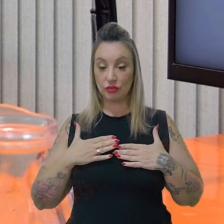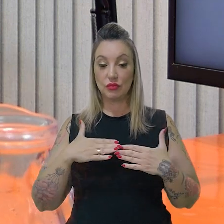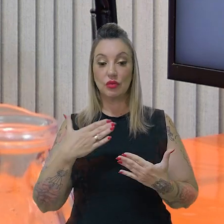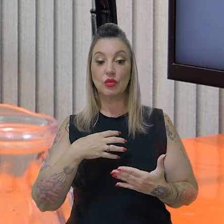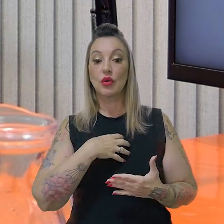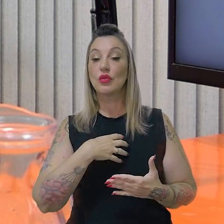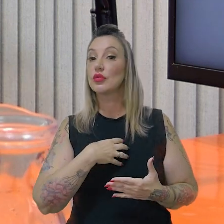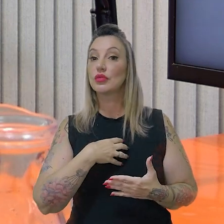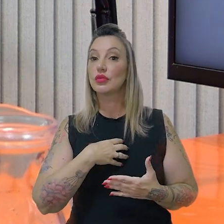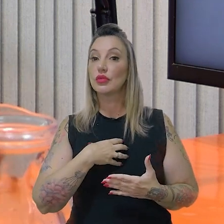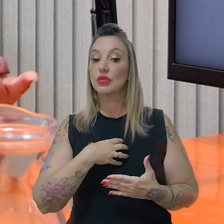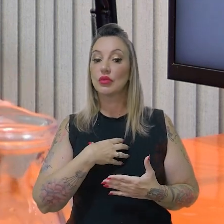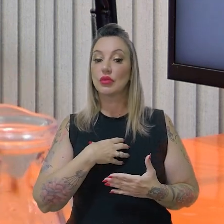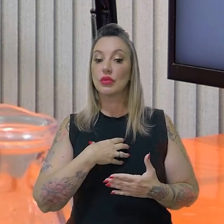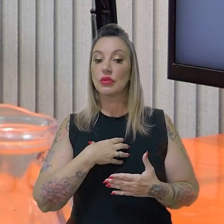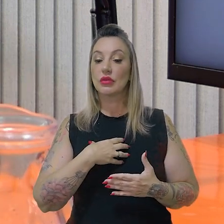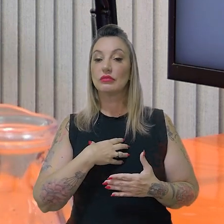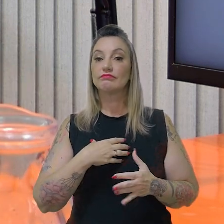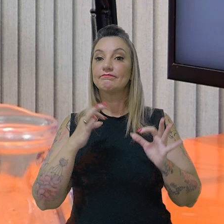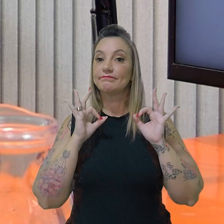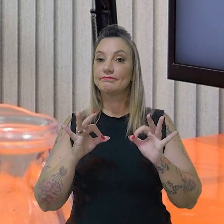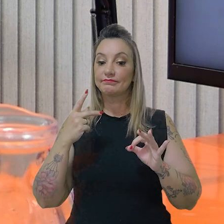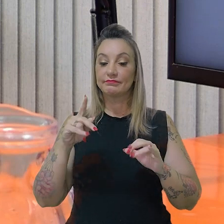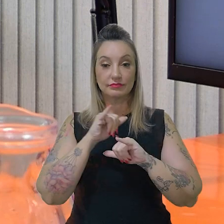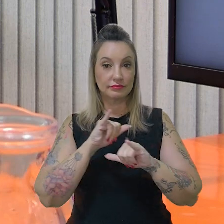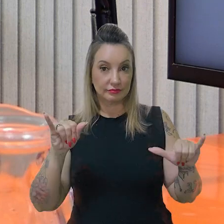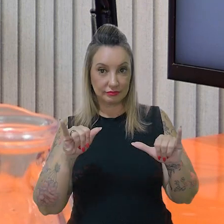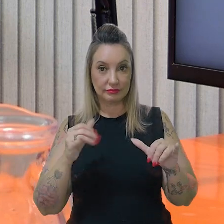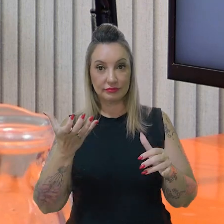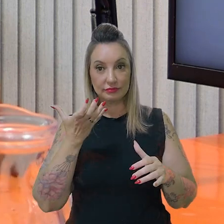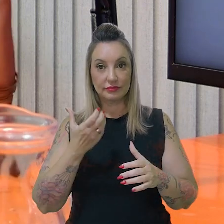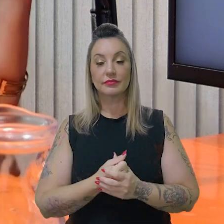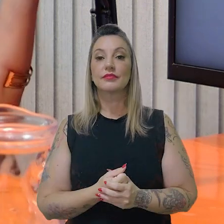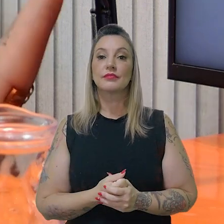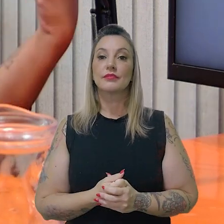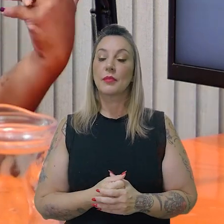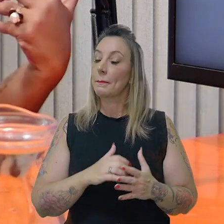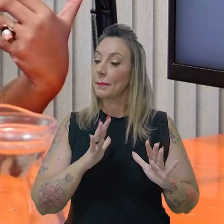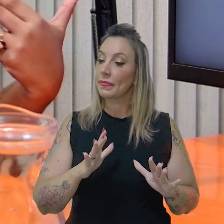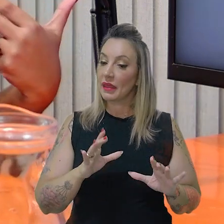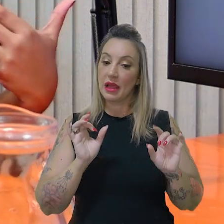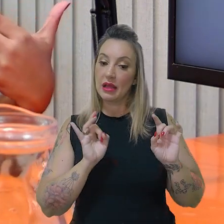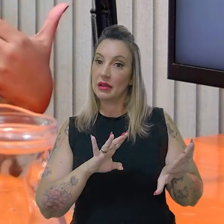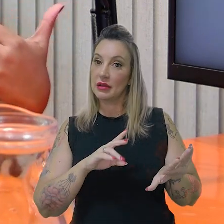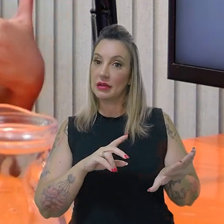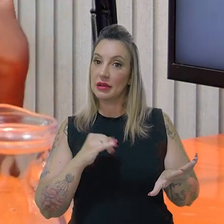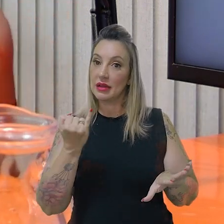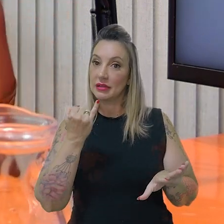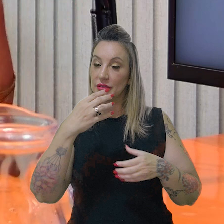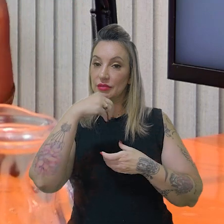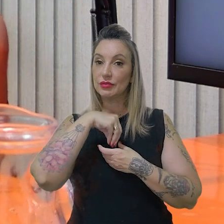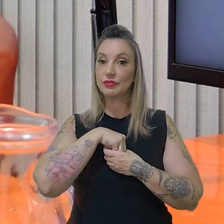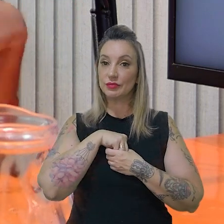arquétipo arquétipo que vai mais determinar na mensagem que você queira passar mas sem abandonar a sua essência